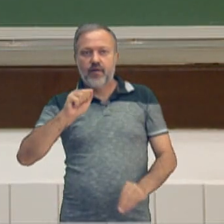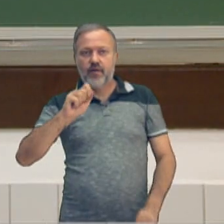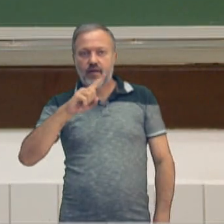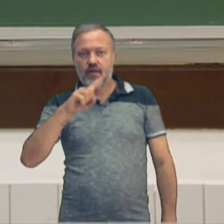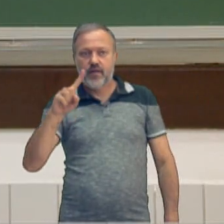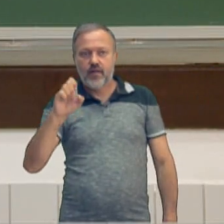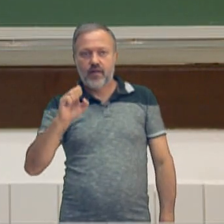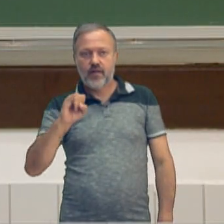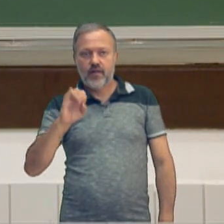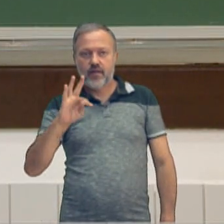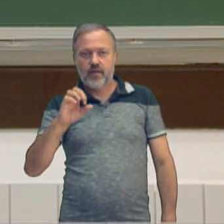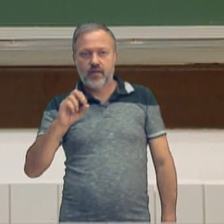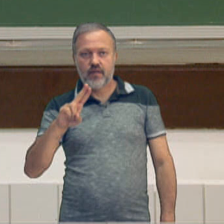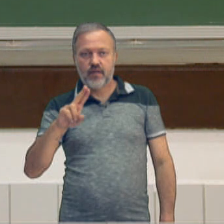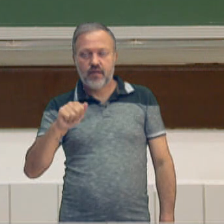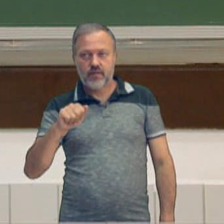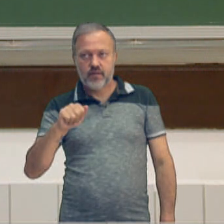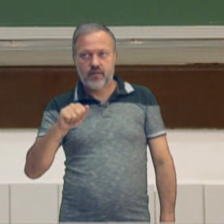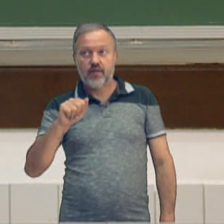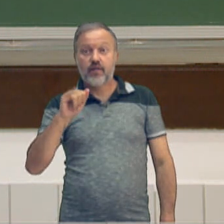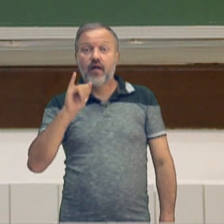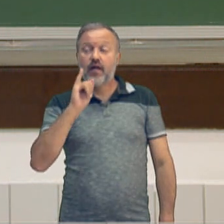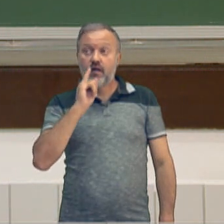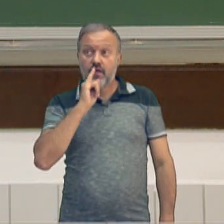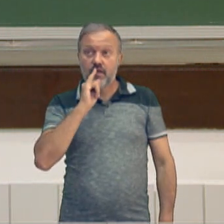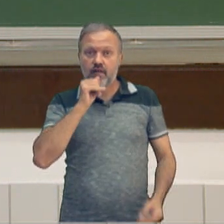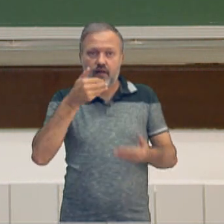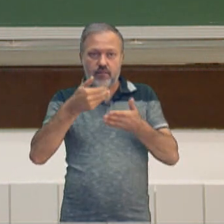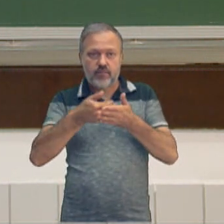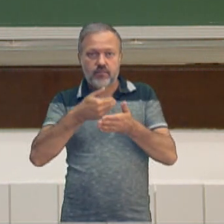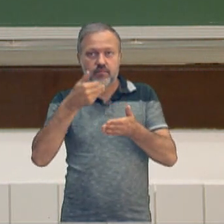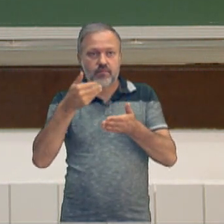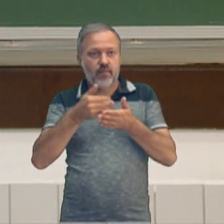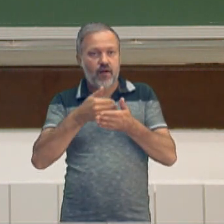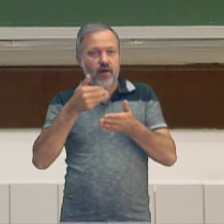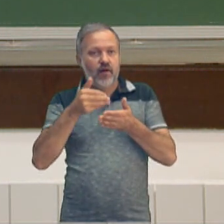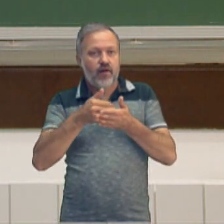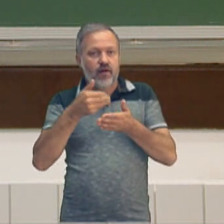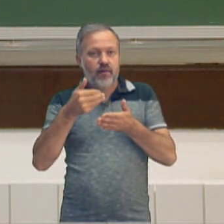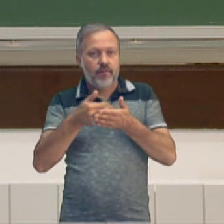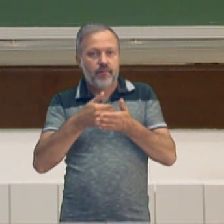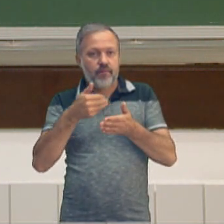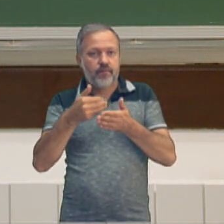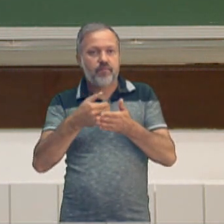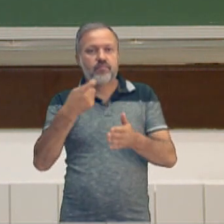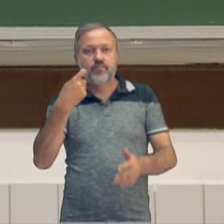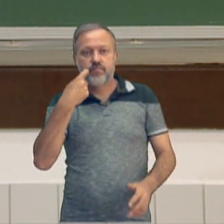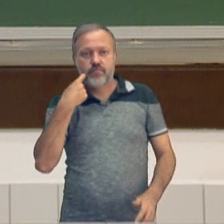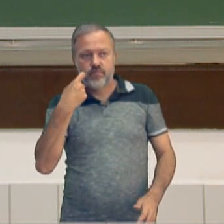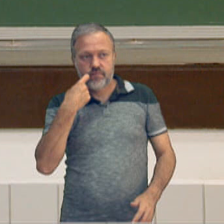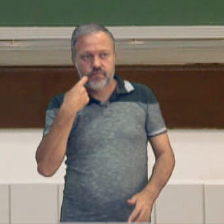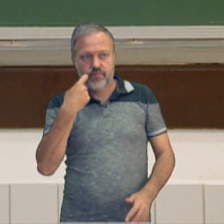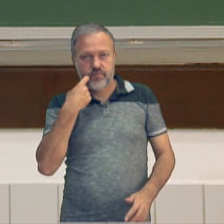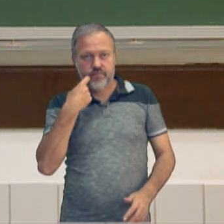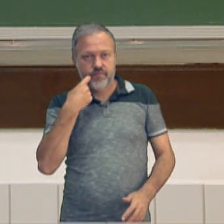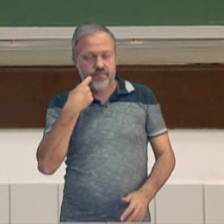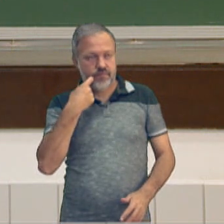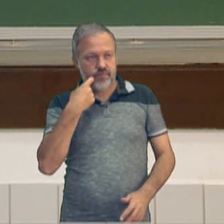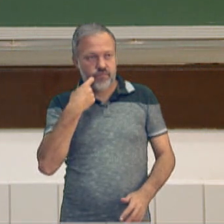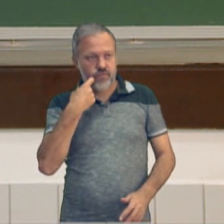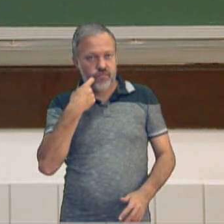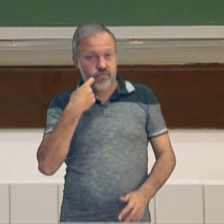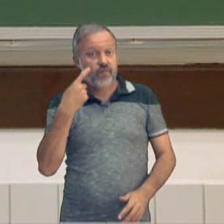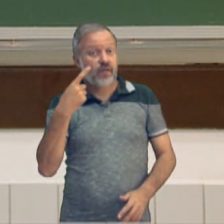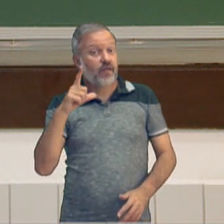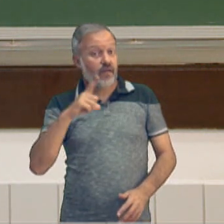mais saudável. Abacate é uma fruta que tem uma gordura saudável para a gente também. Peixe, ômega 3, ômega 6, são